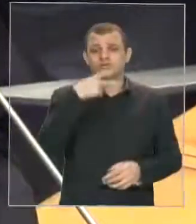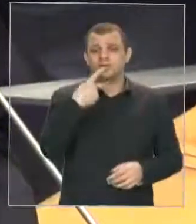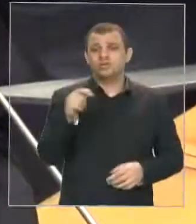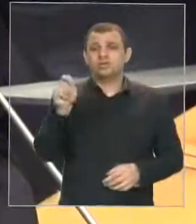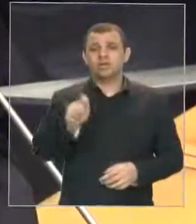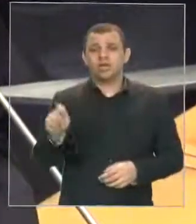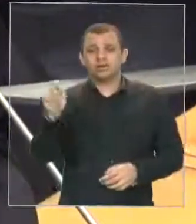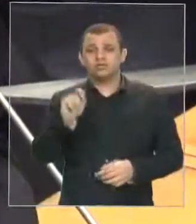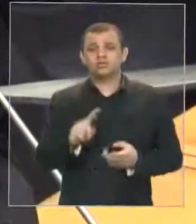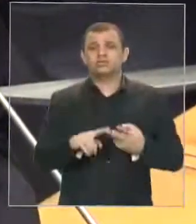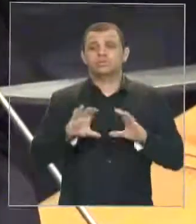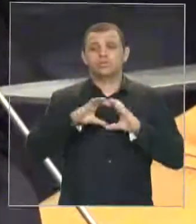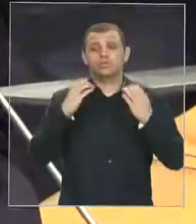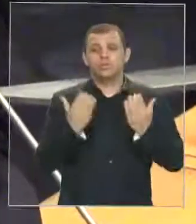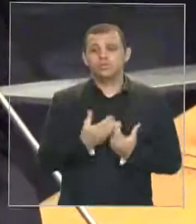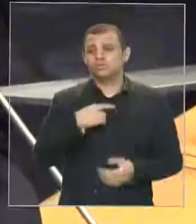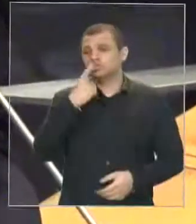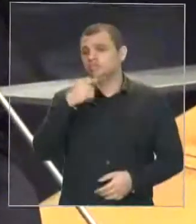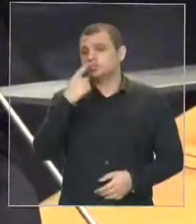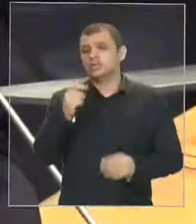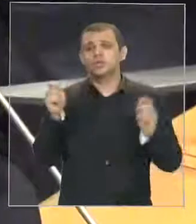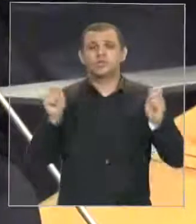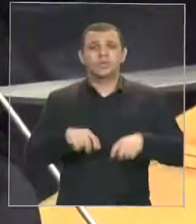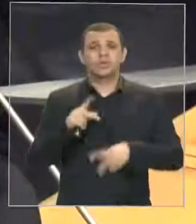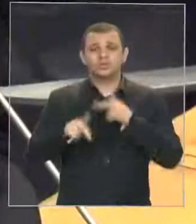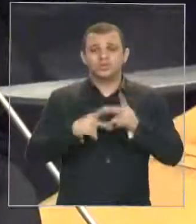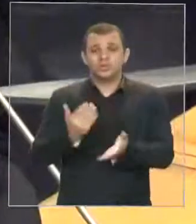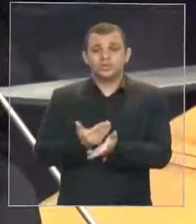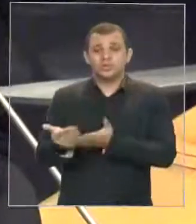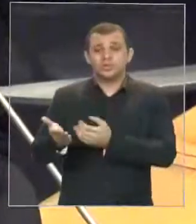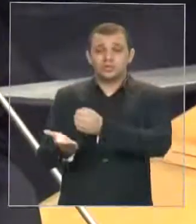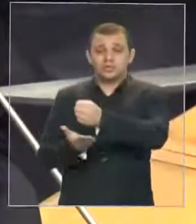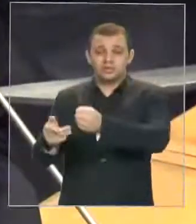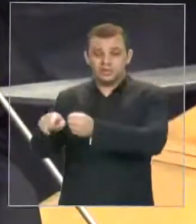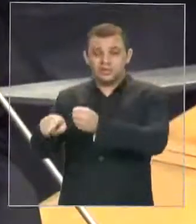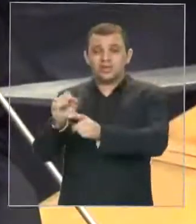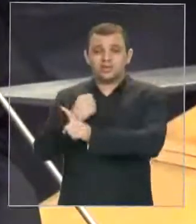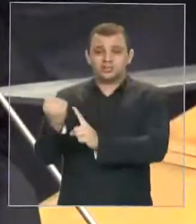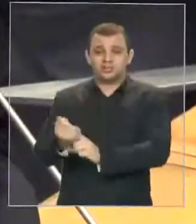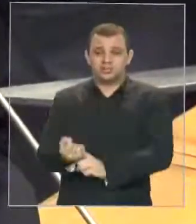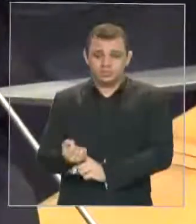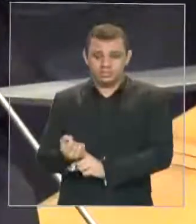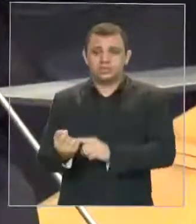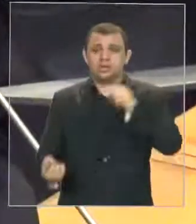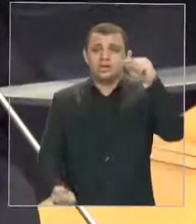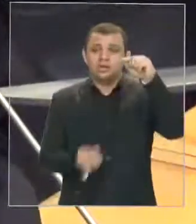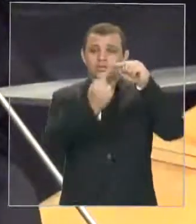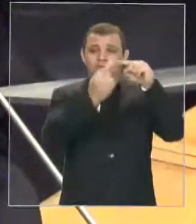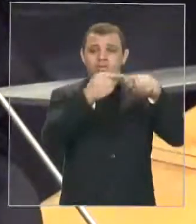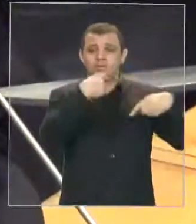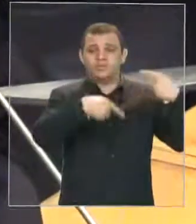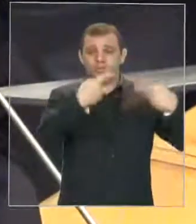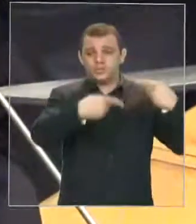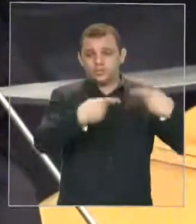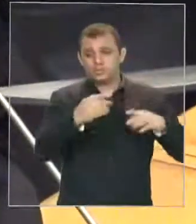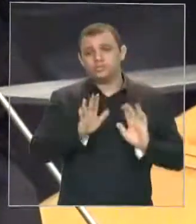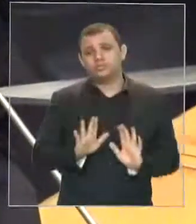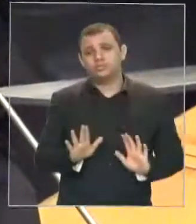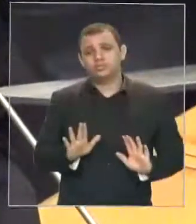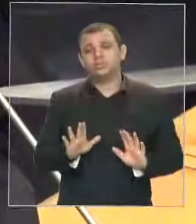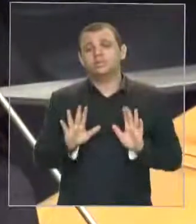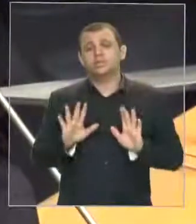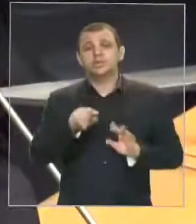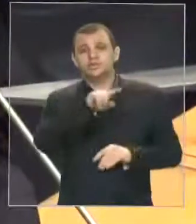e que esse projeto possa vir de baixo para cima, porque o senhor ouviu tão bem quanto eu que essa semana